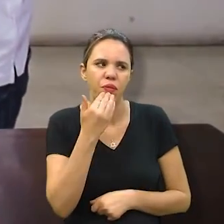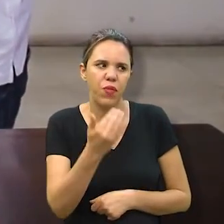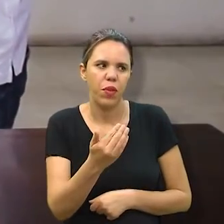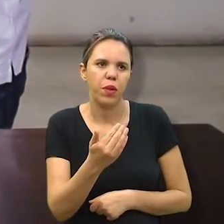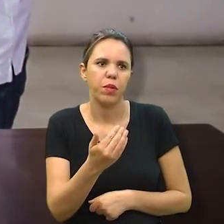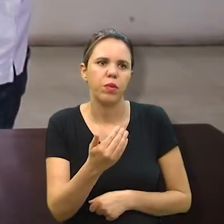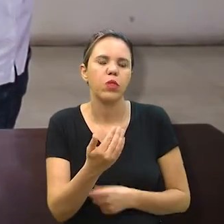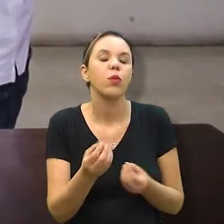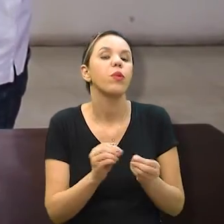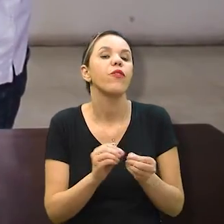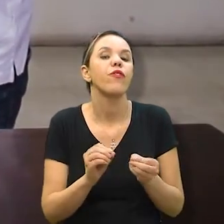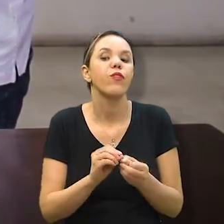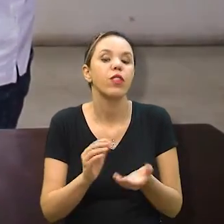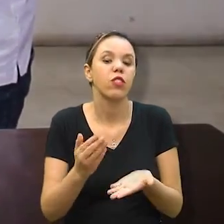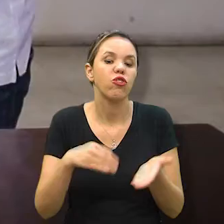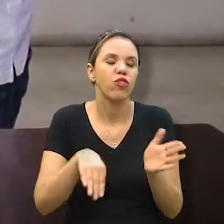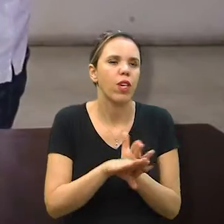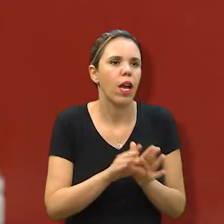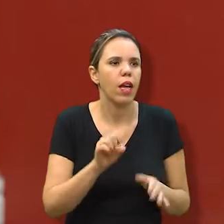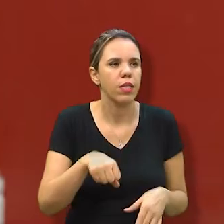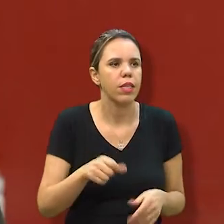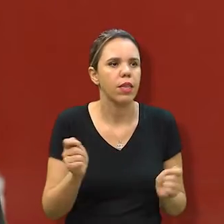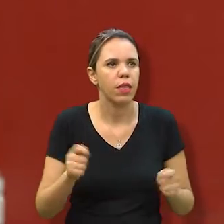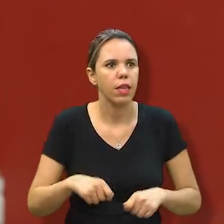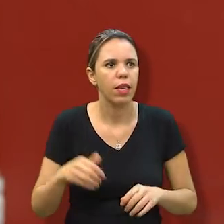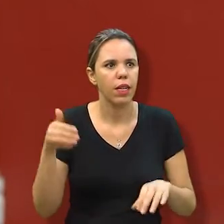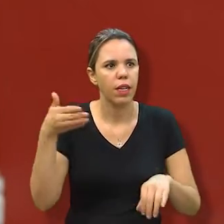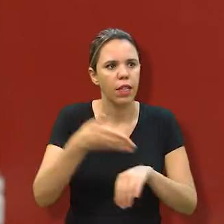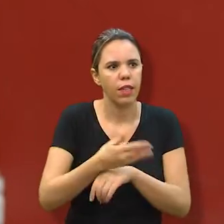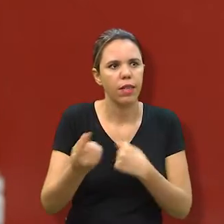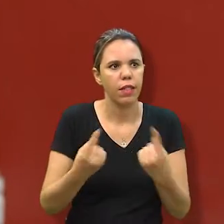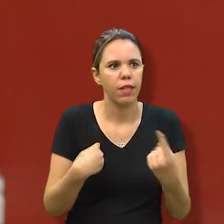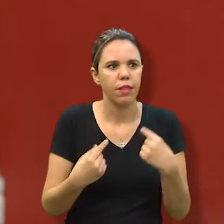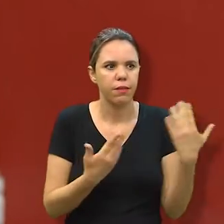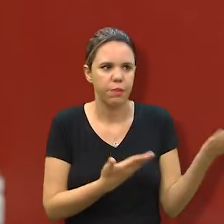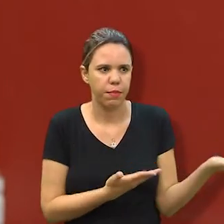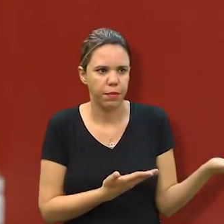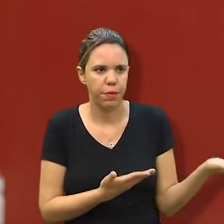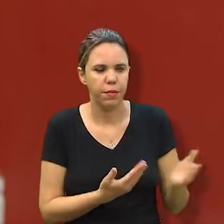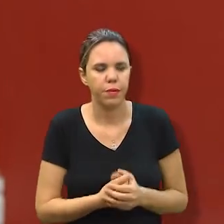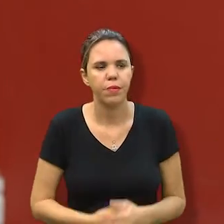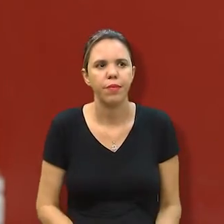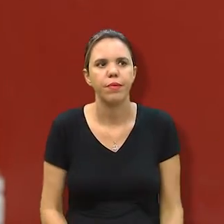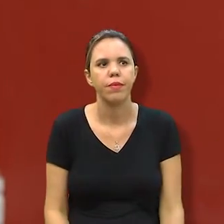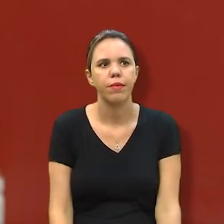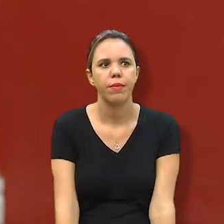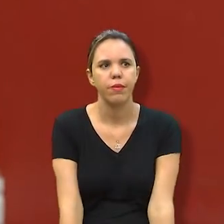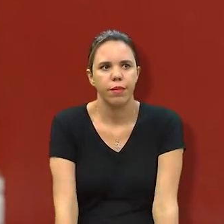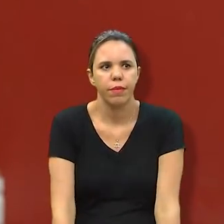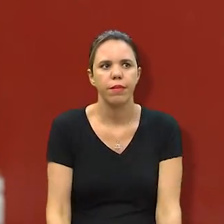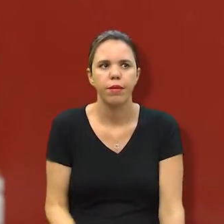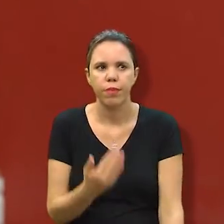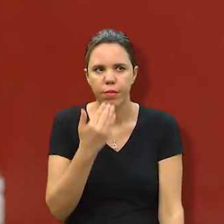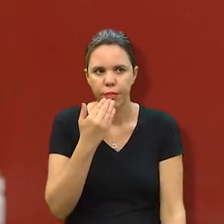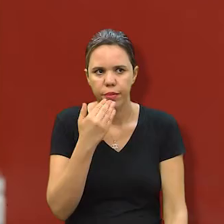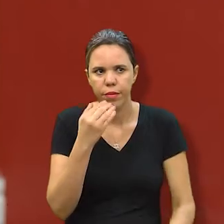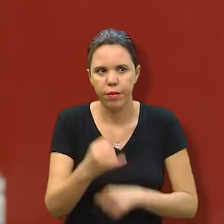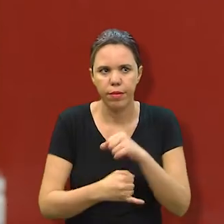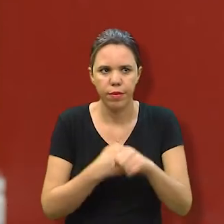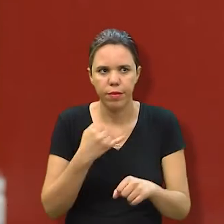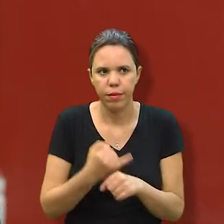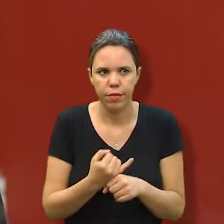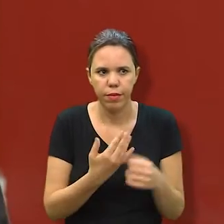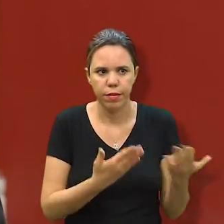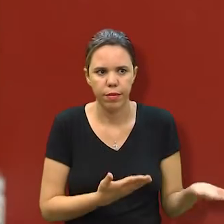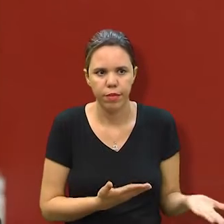vou pedir aí Diego como é que faz tem como Tem como sim pode vir aqui na Avenida Coronel e séries 2 3 5 e pedir também